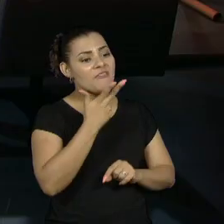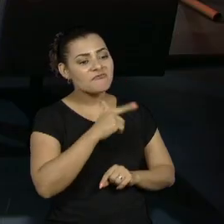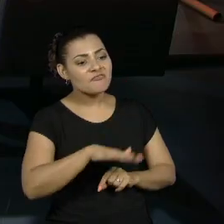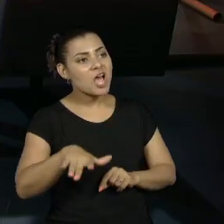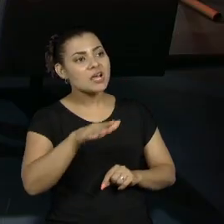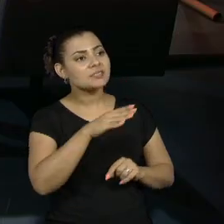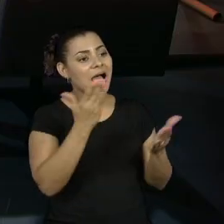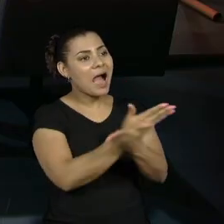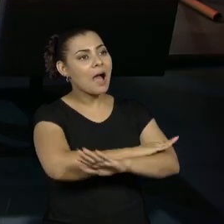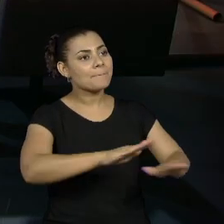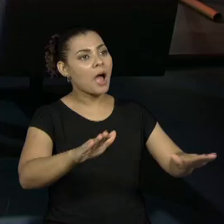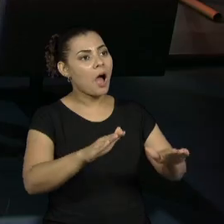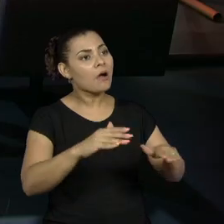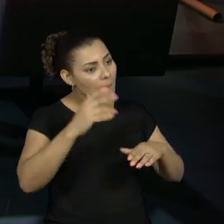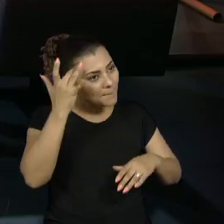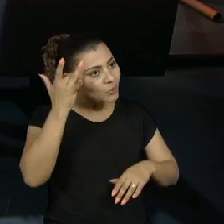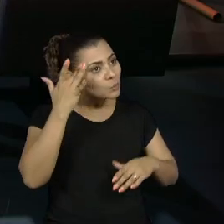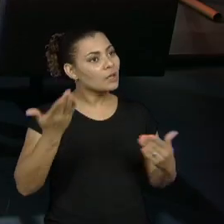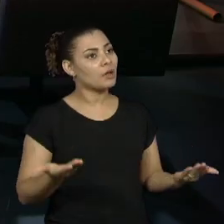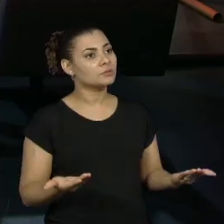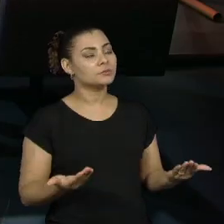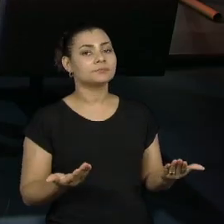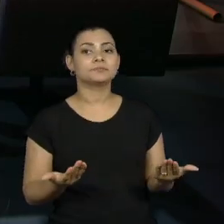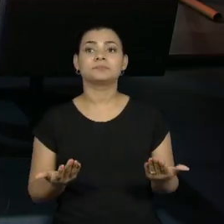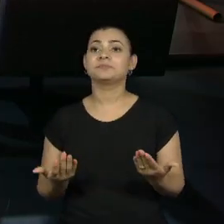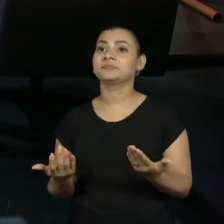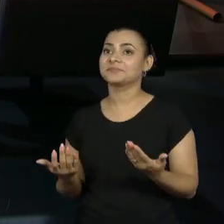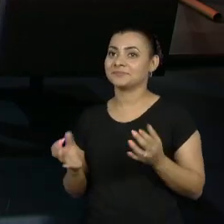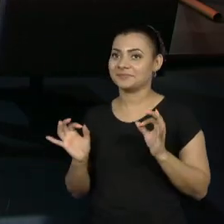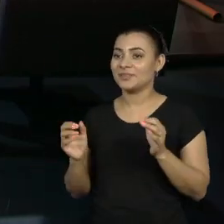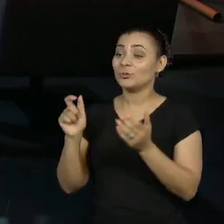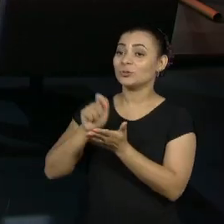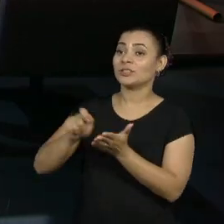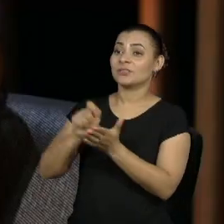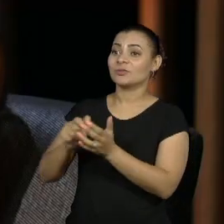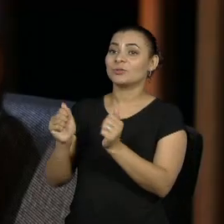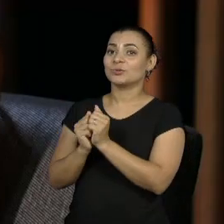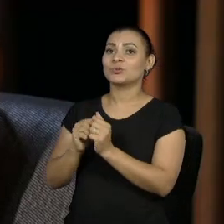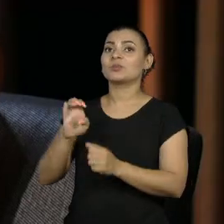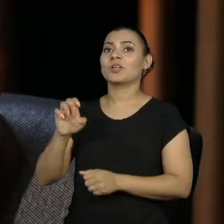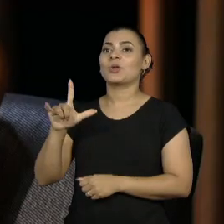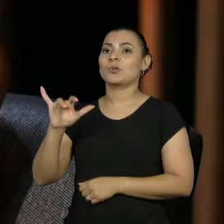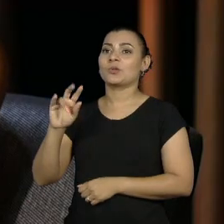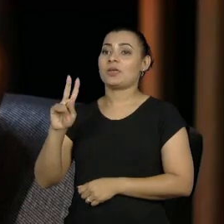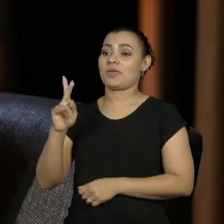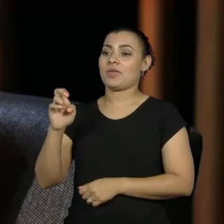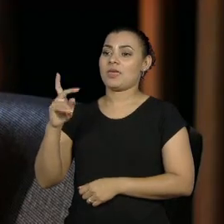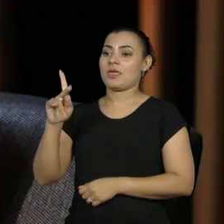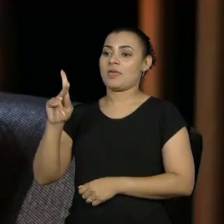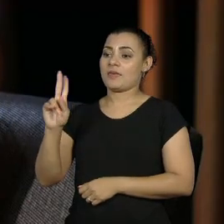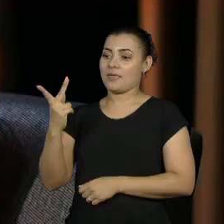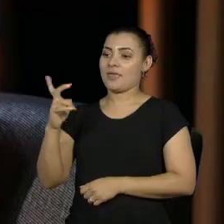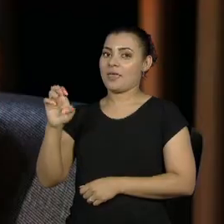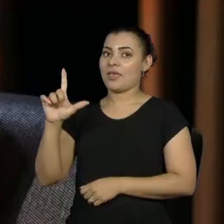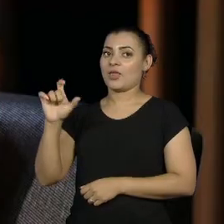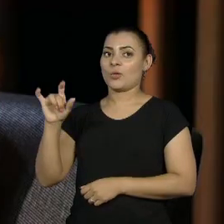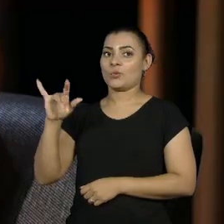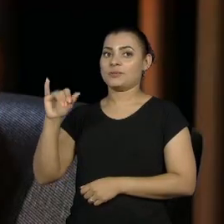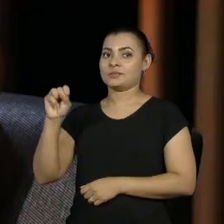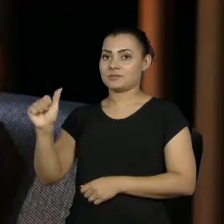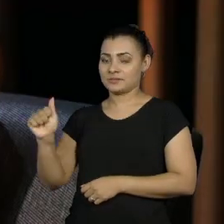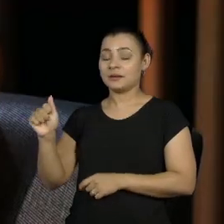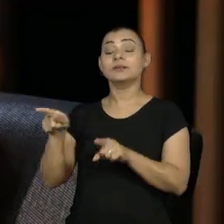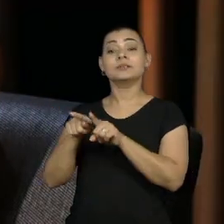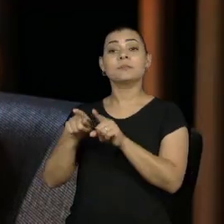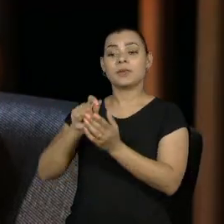infância uma primeira quer dizer que eu escrevi junto com eles estarem esse meu também faz uns dois meses nós escrevamos e um